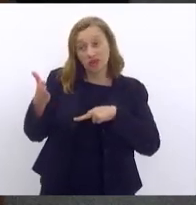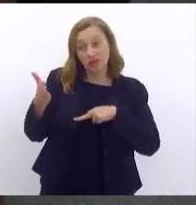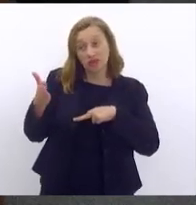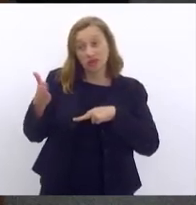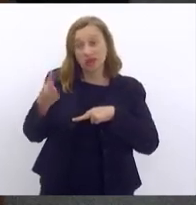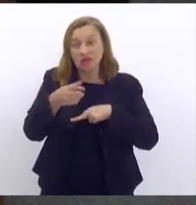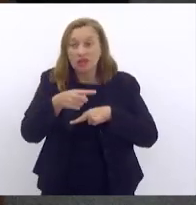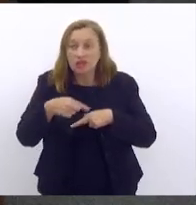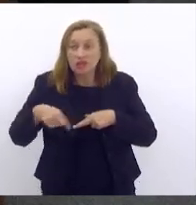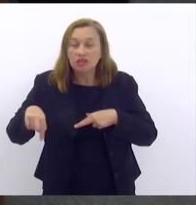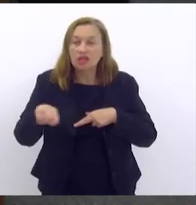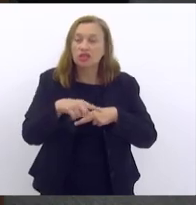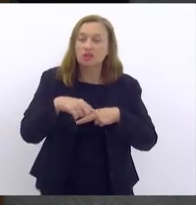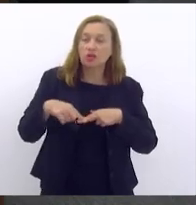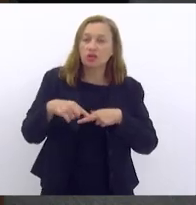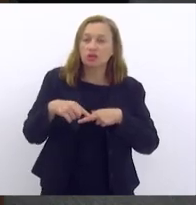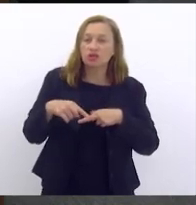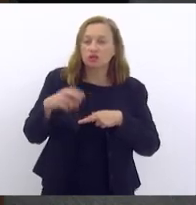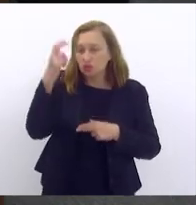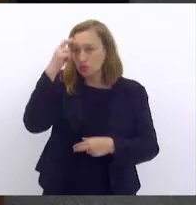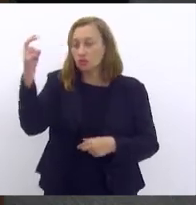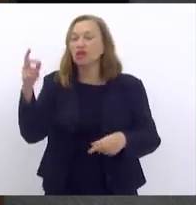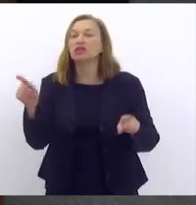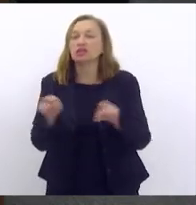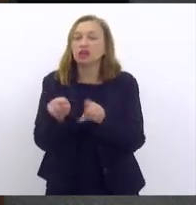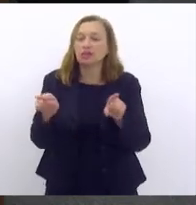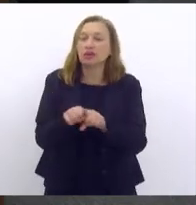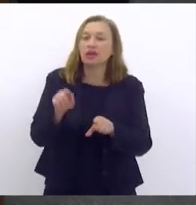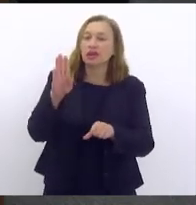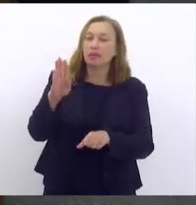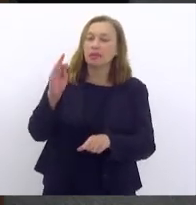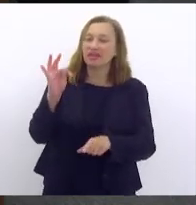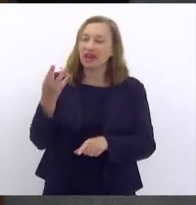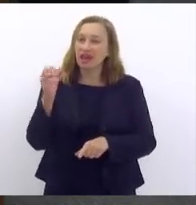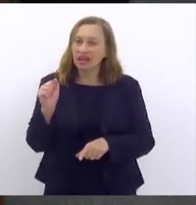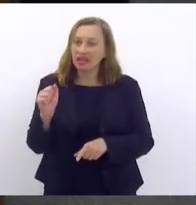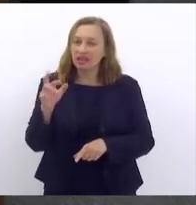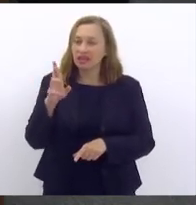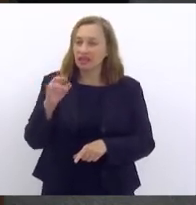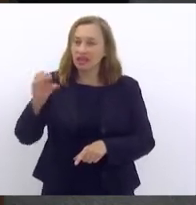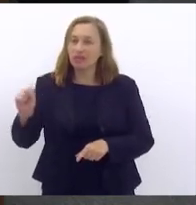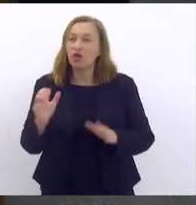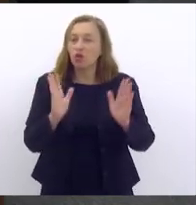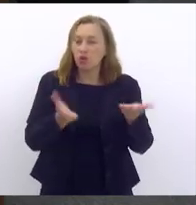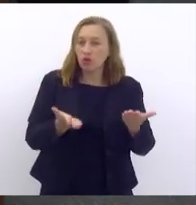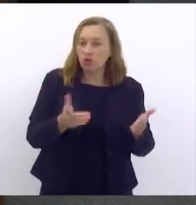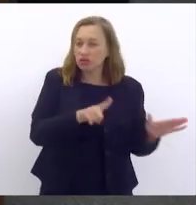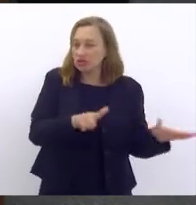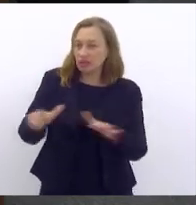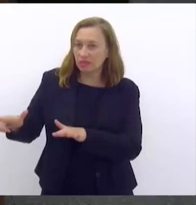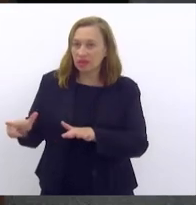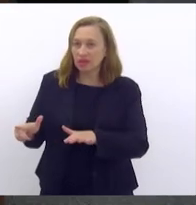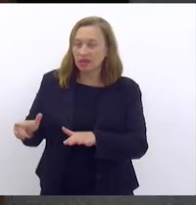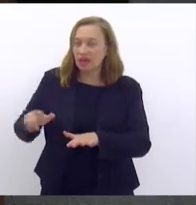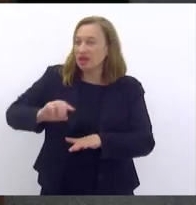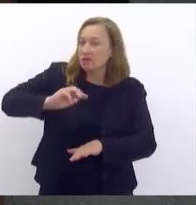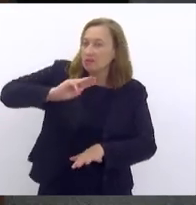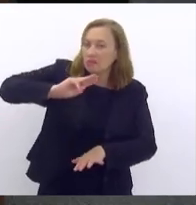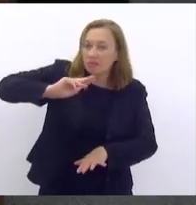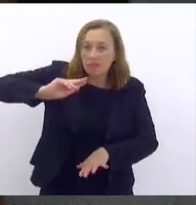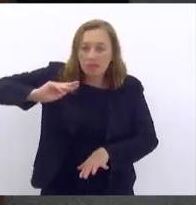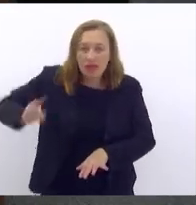rodas culturais e das batalhas de rima. Hoje, semanalmente, no nosso estado, milhares, não são alguns,